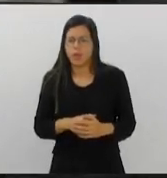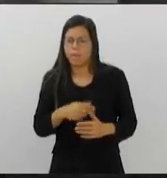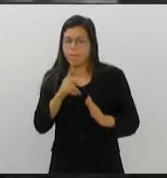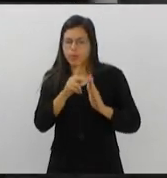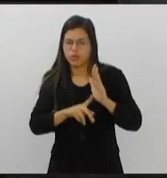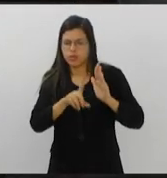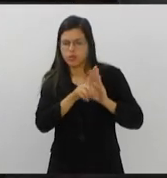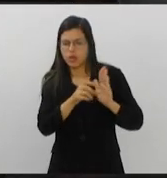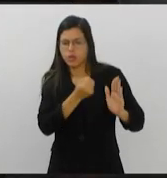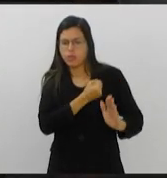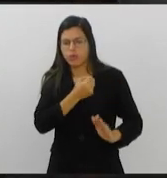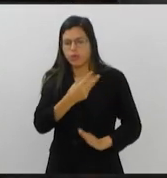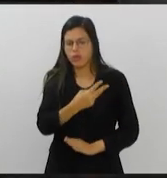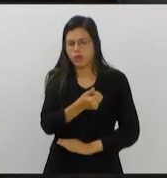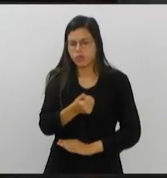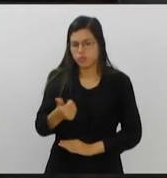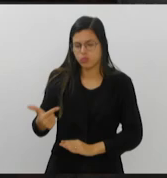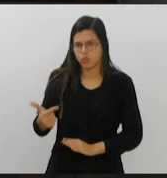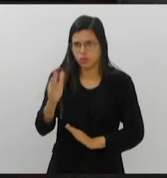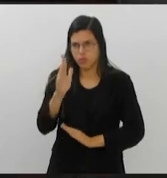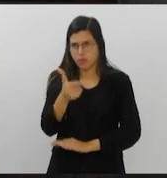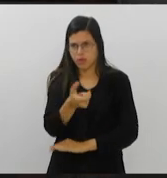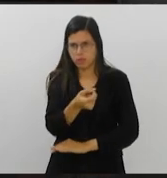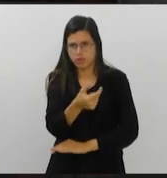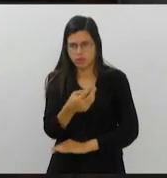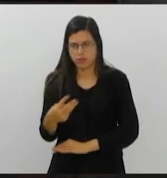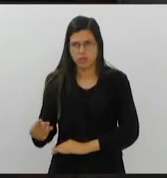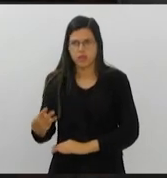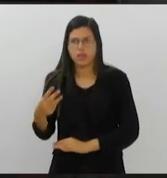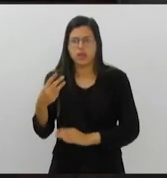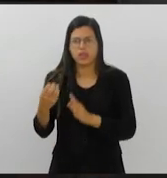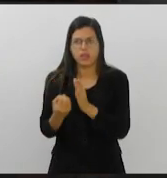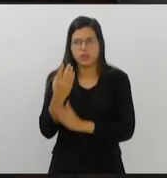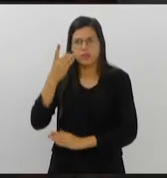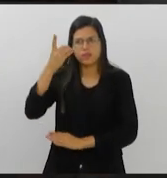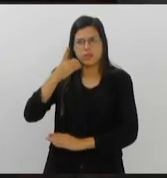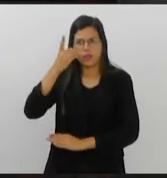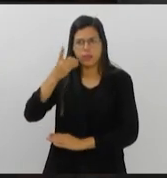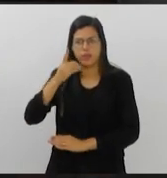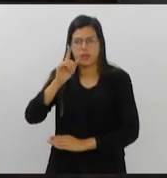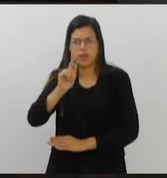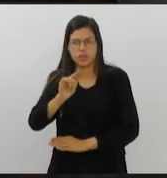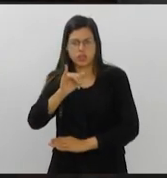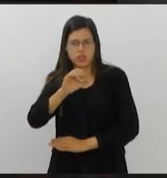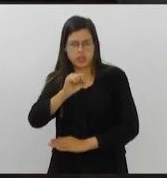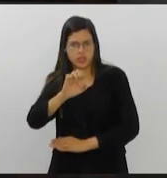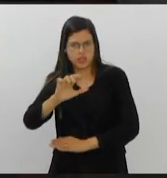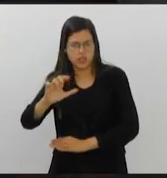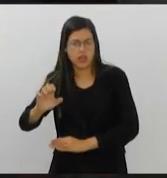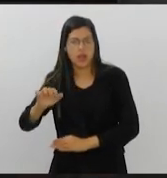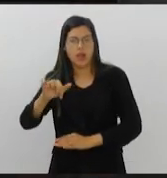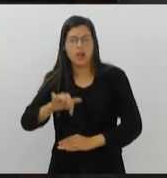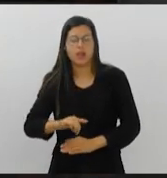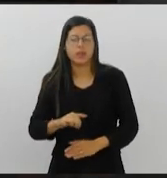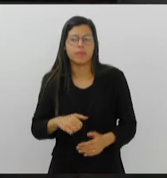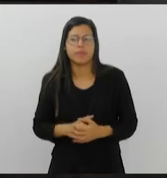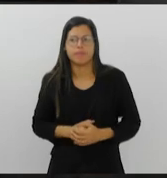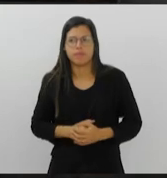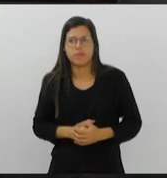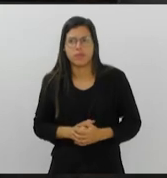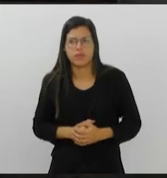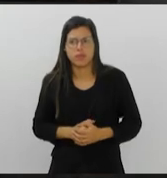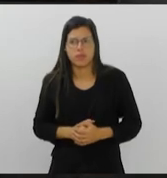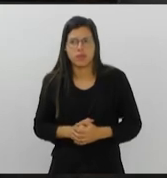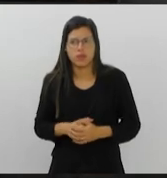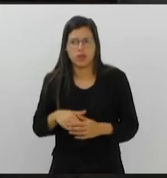Anuncio o projeto de lei número 312 de 2023, de autoria da deputada Gisele Monteiro, que fica as